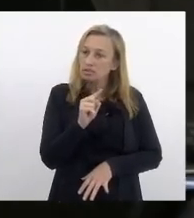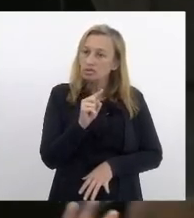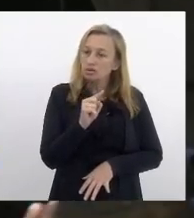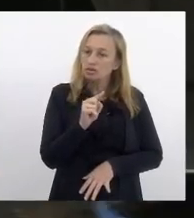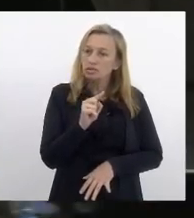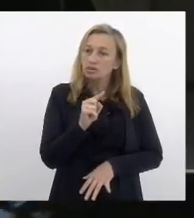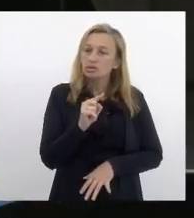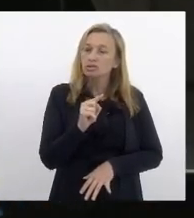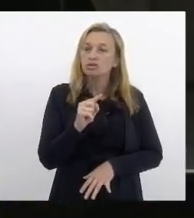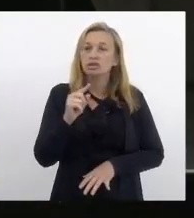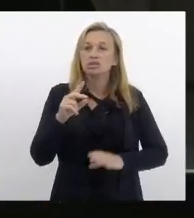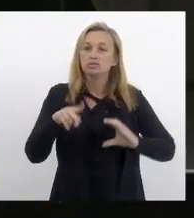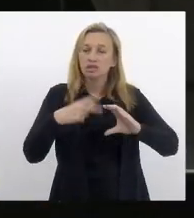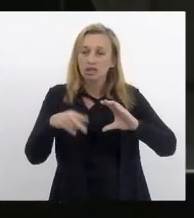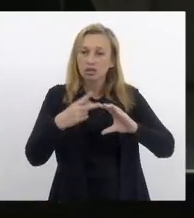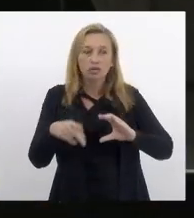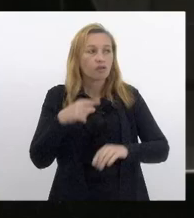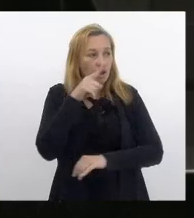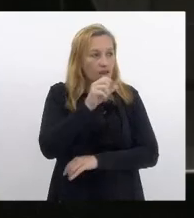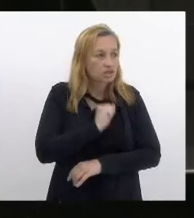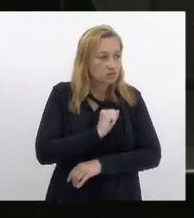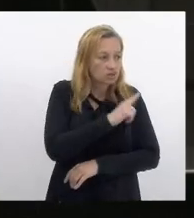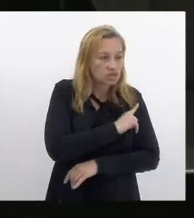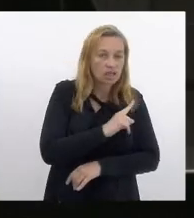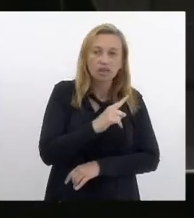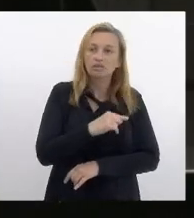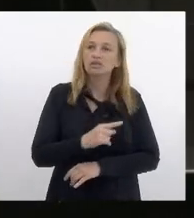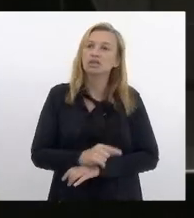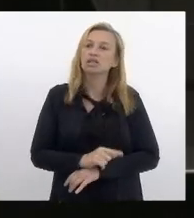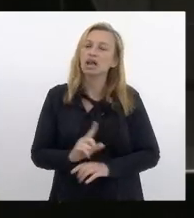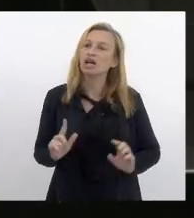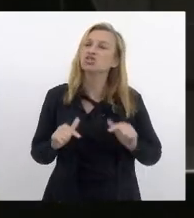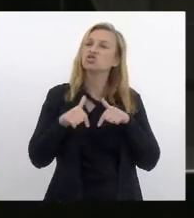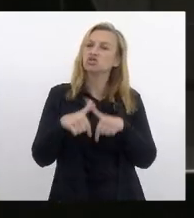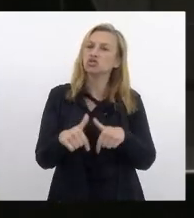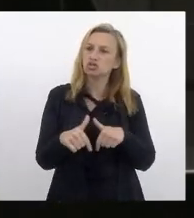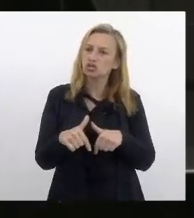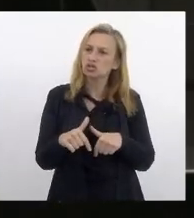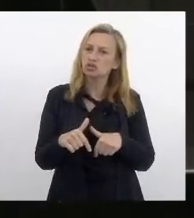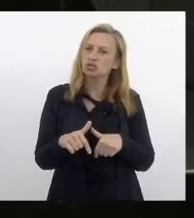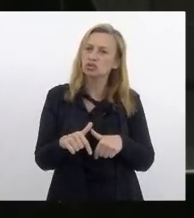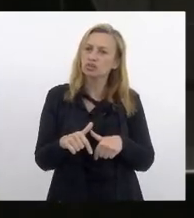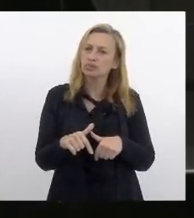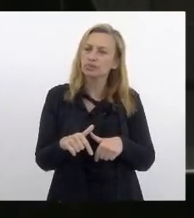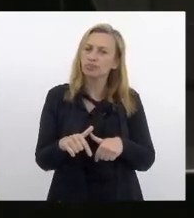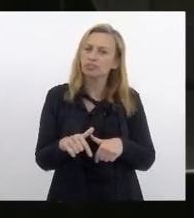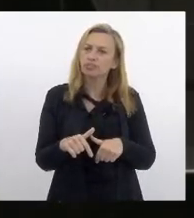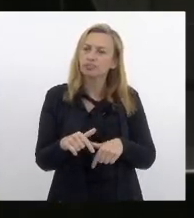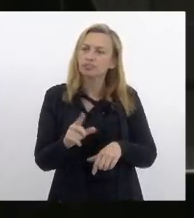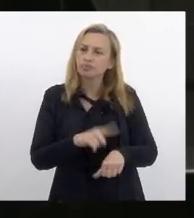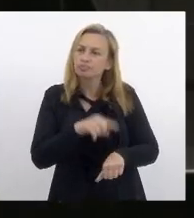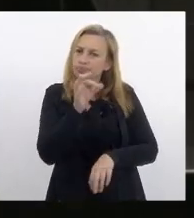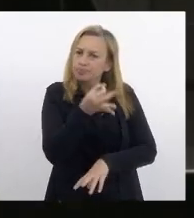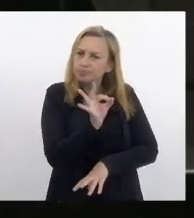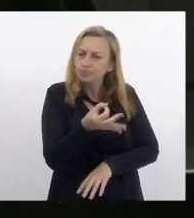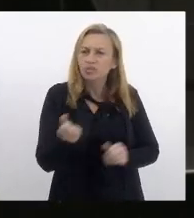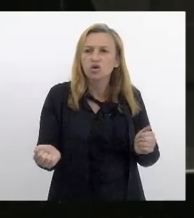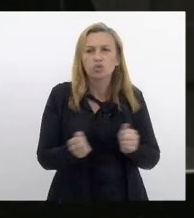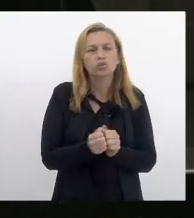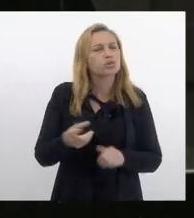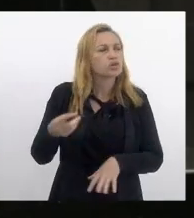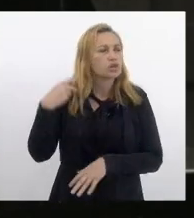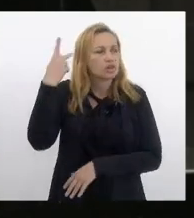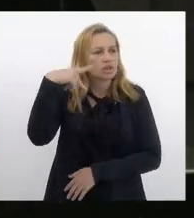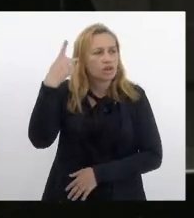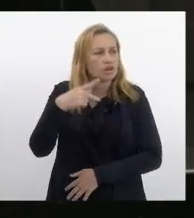São Gonçalo. Ele interveio de uma maneira absoluta oportuna, junto com um vereador